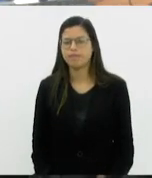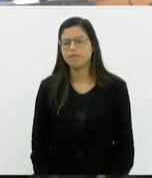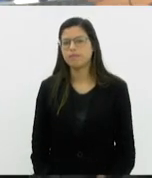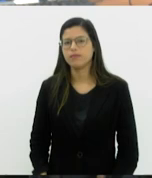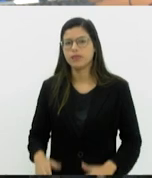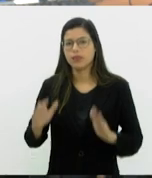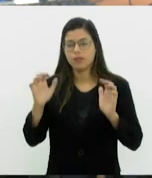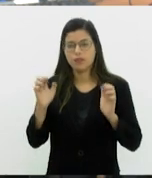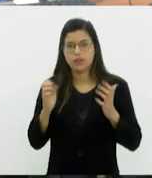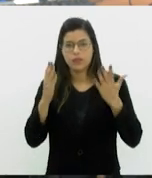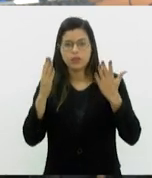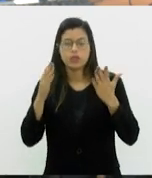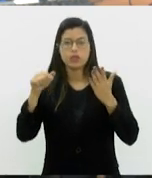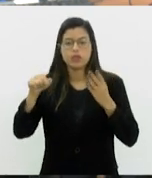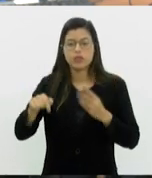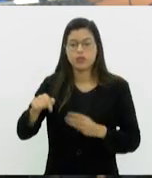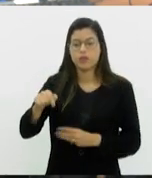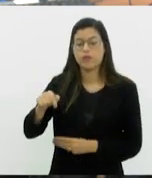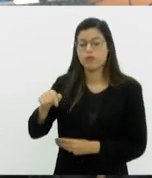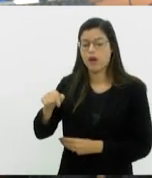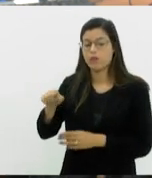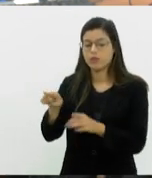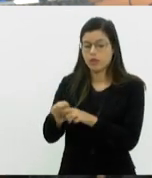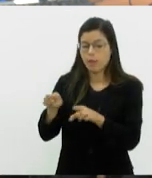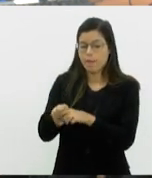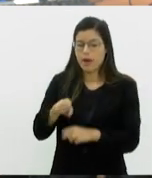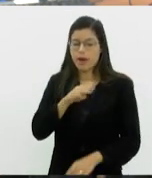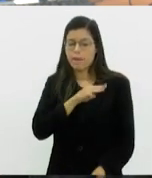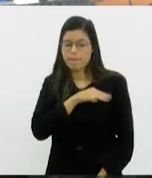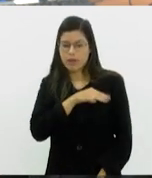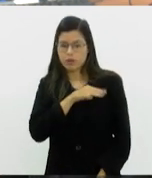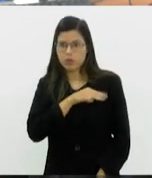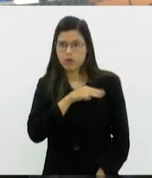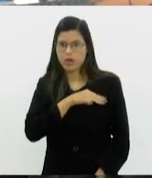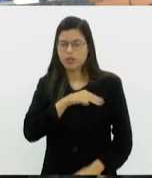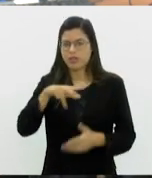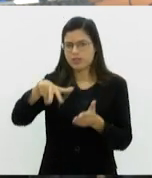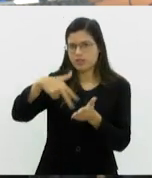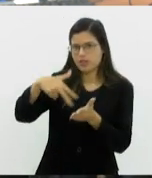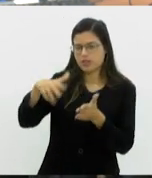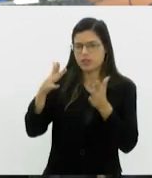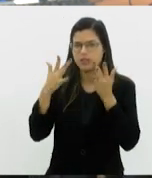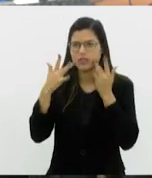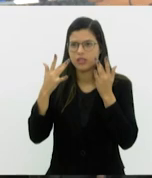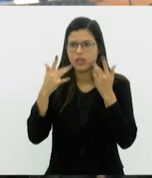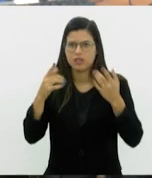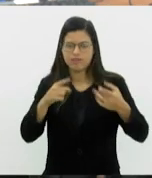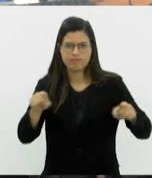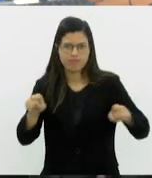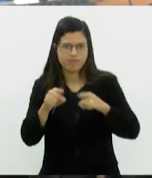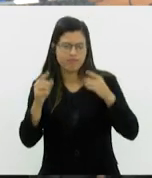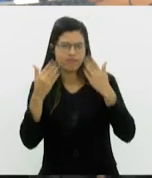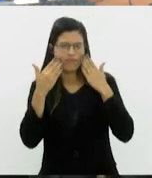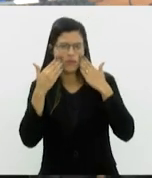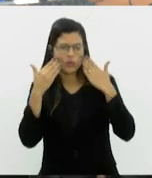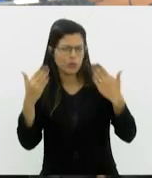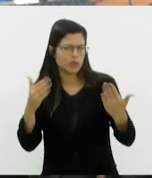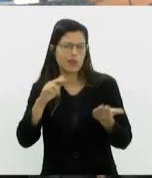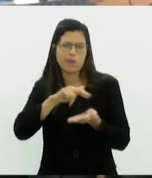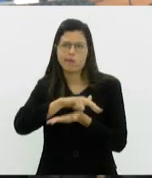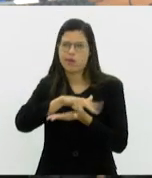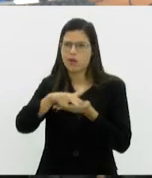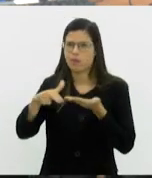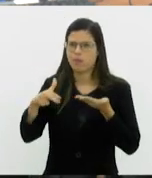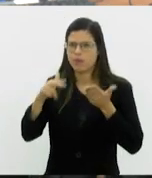Festival anda em Madureira. Grupo de dança, corpo, teatro, orquestra, exposição e muito mais